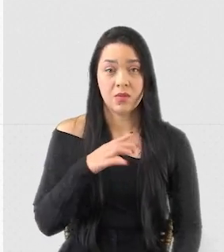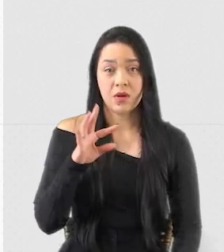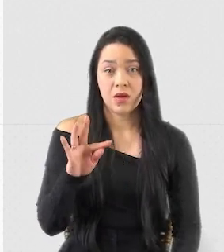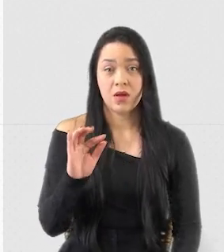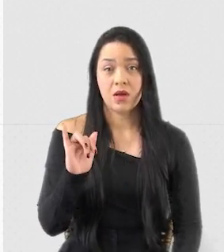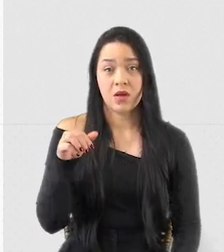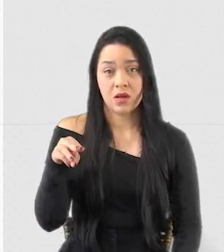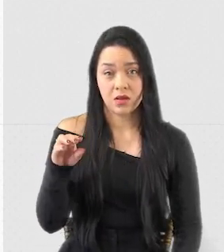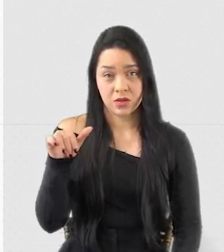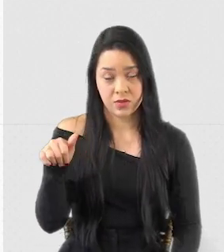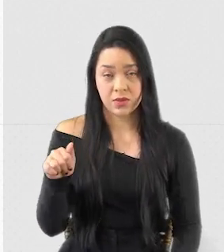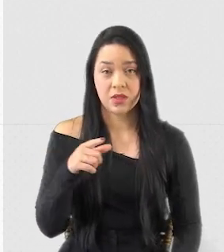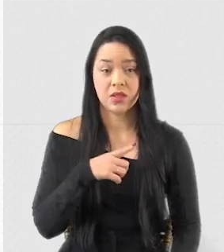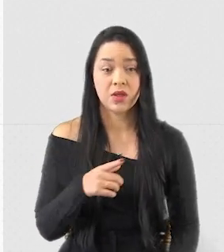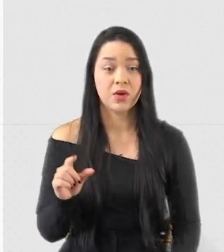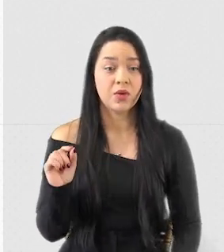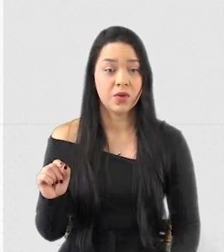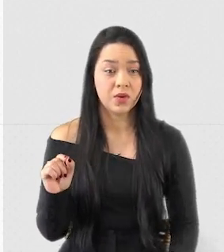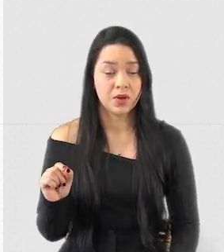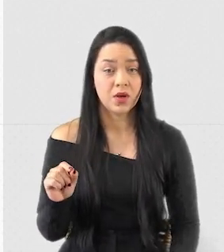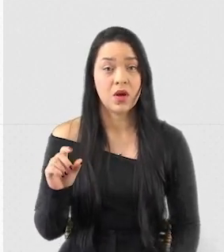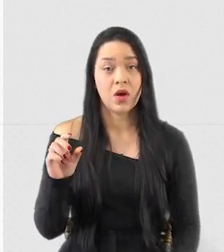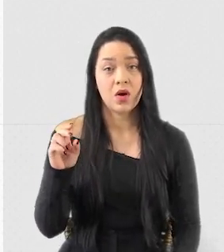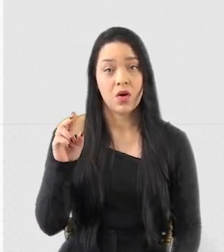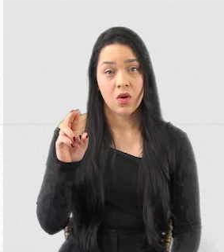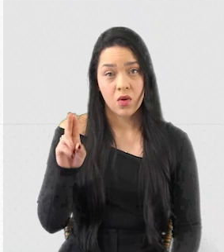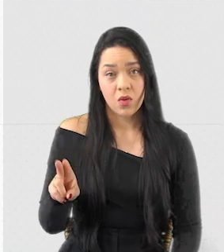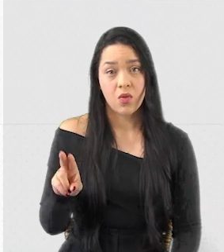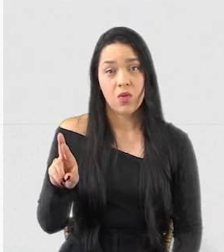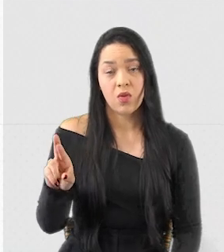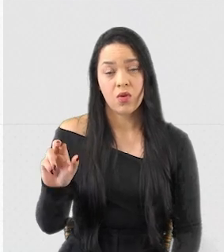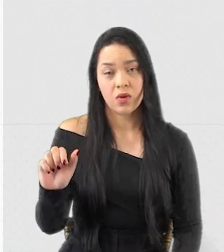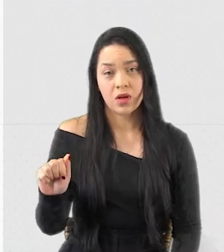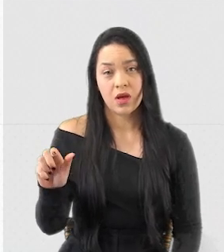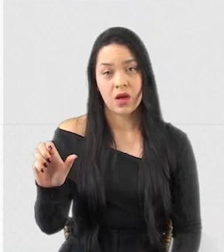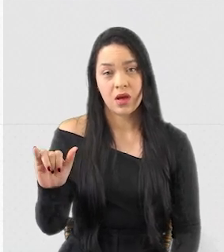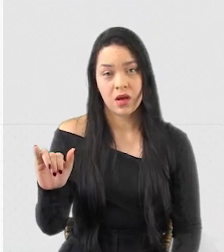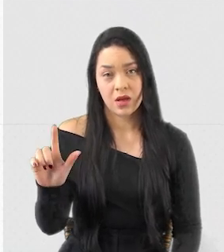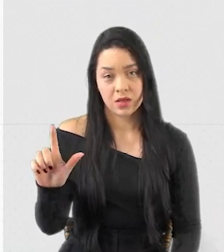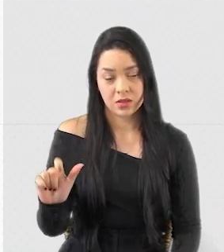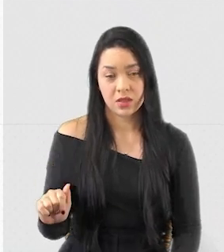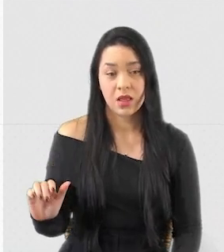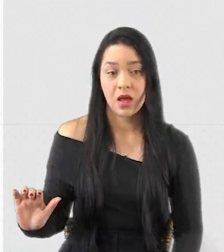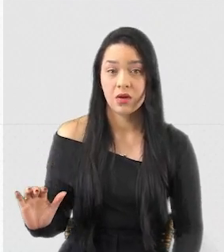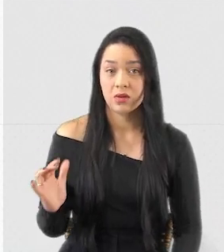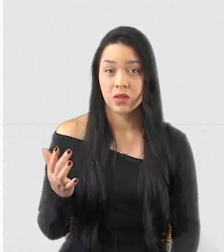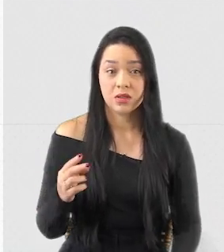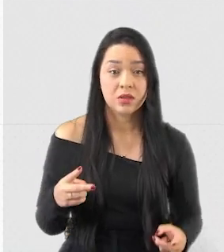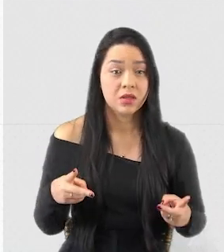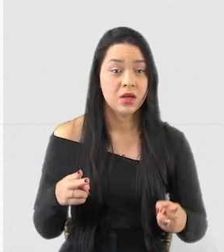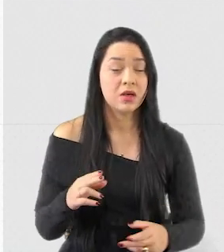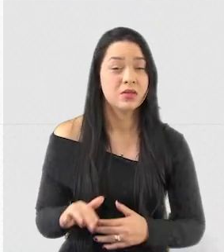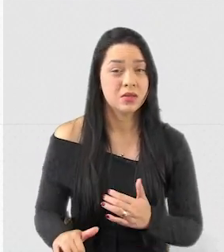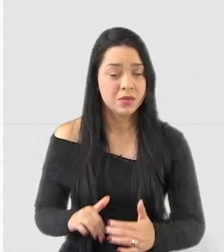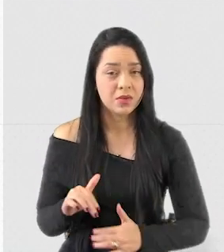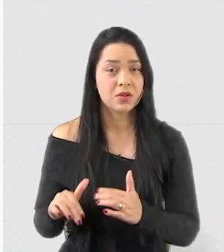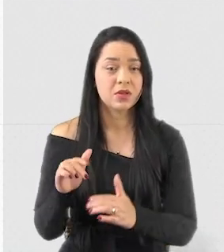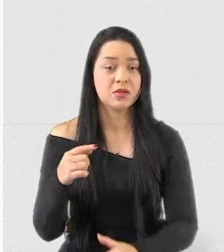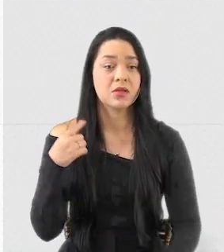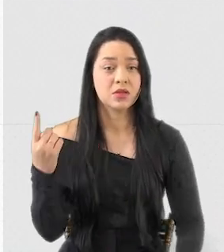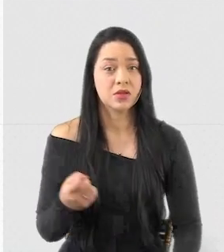timina, nós iremos ter uma uracila, tá? Então, acontece praticamente o mesmo processo que a gente